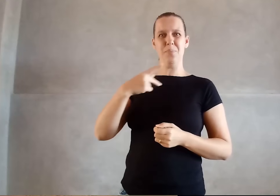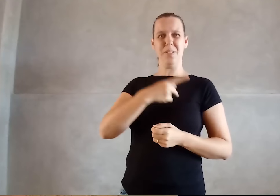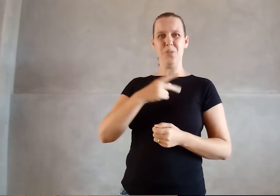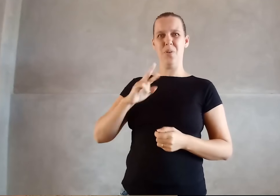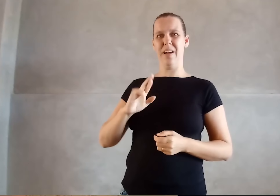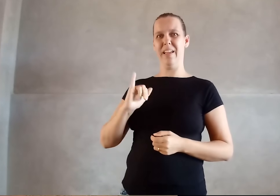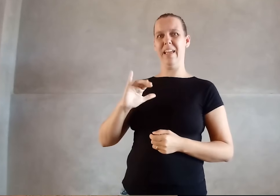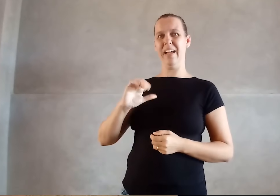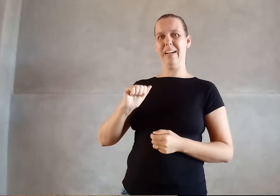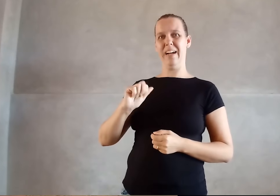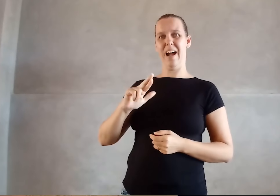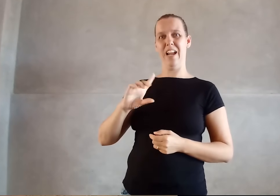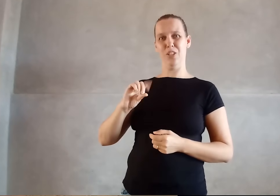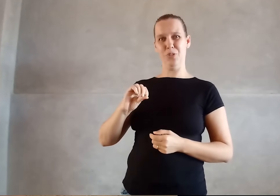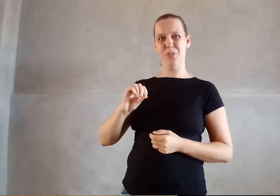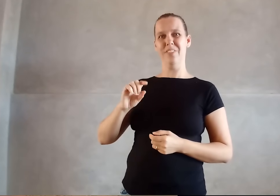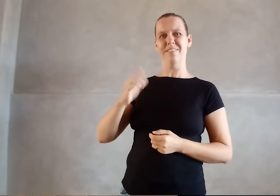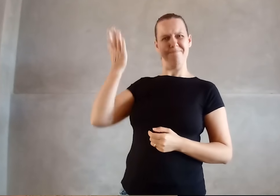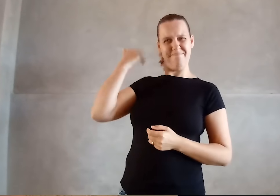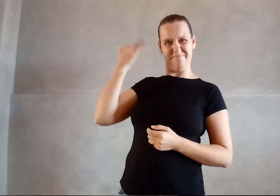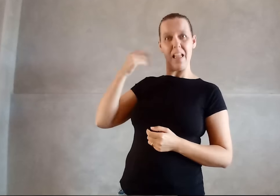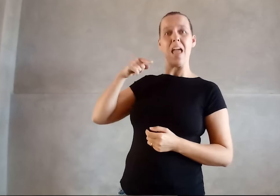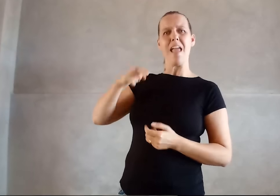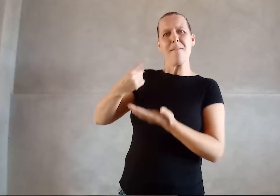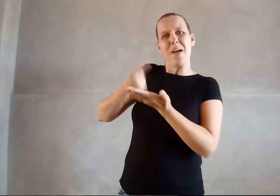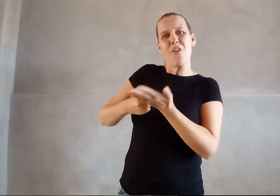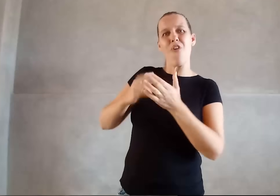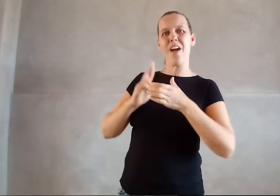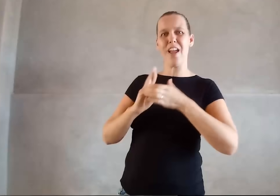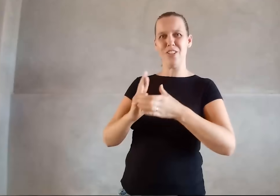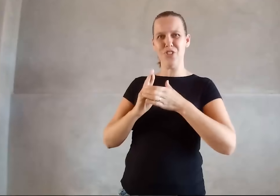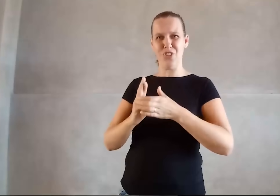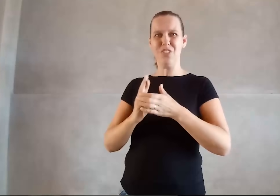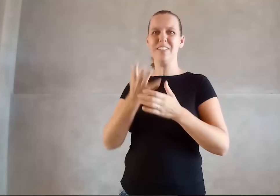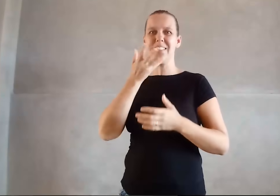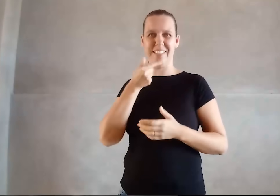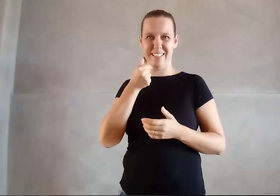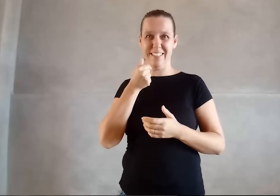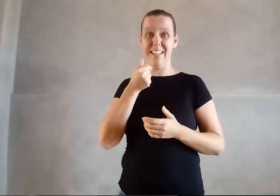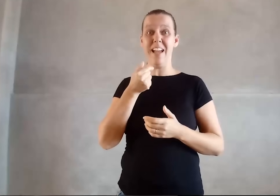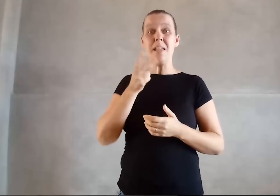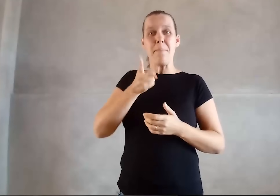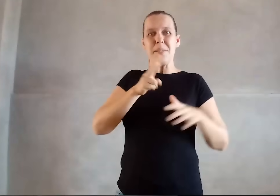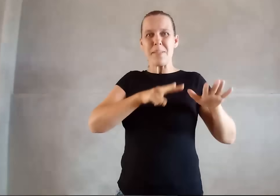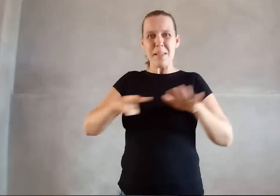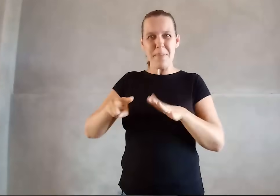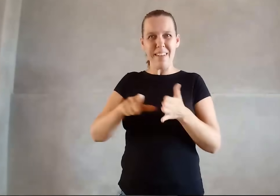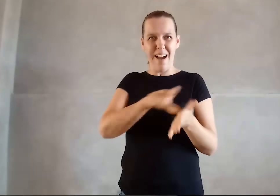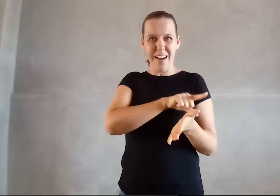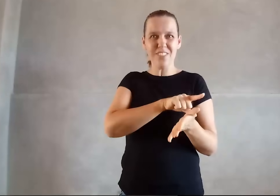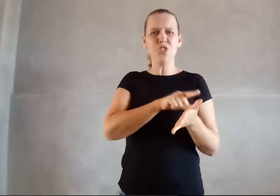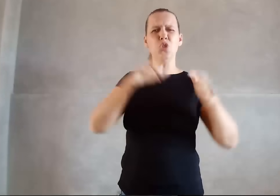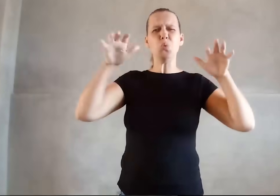ele era pastor de crianças ainda, que eles marcaram um retiro. E naquela semana do retiro, choveu muito, a semana inteira.